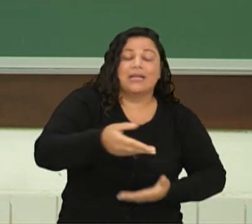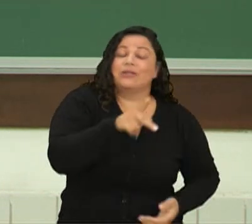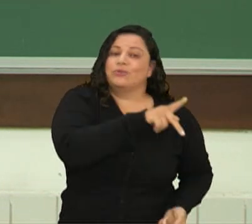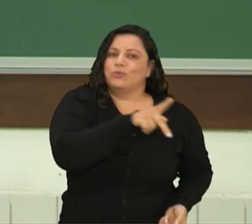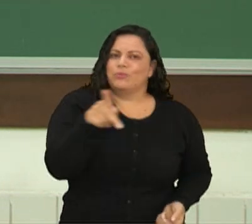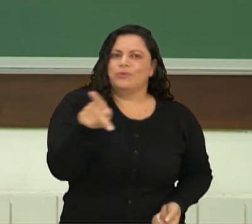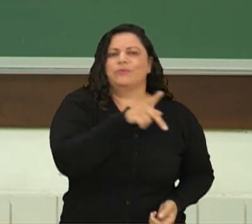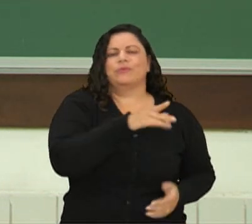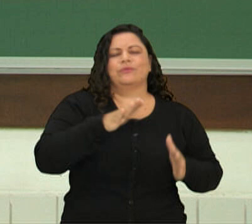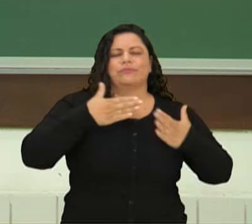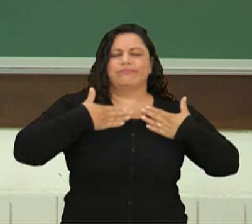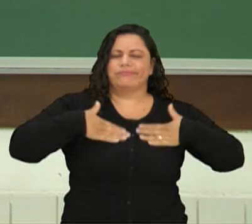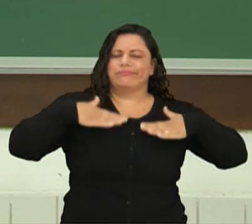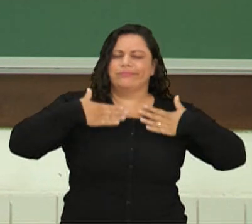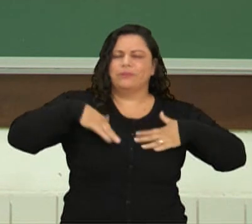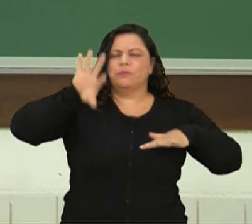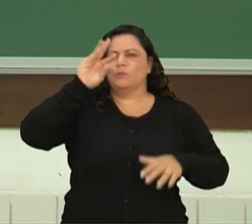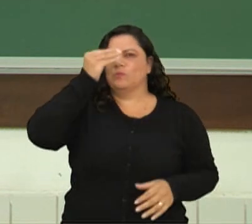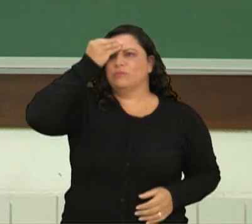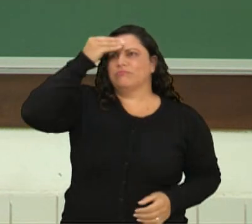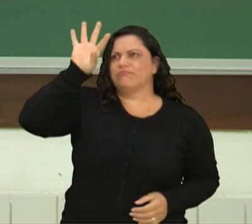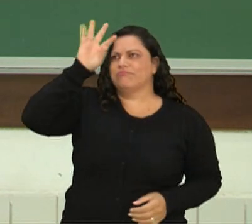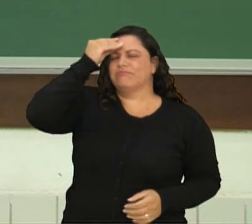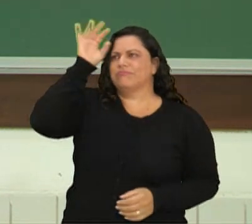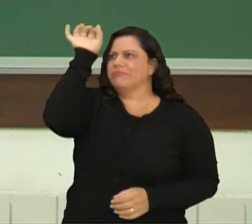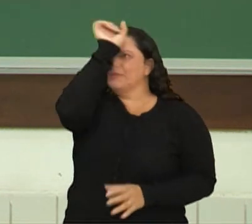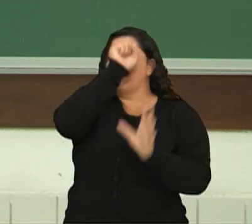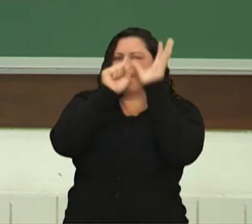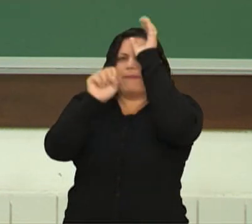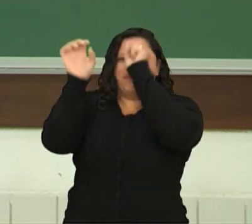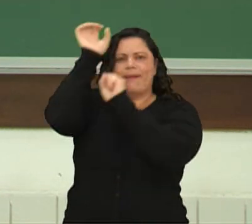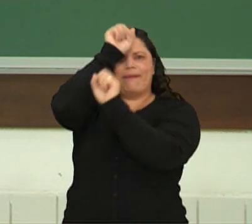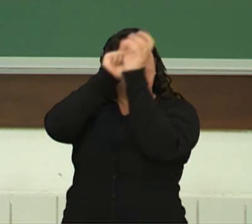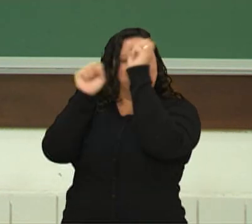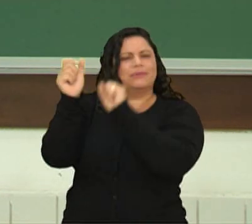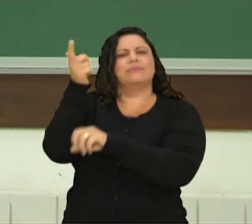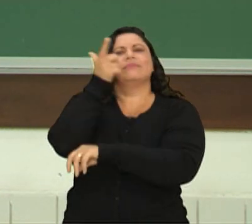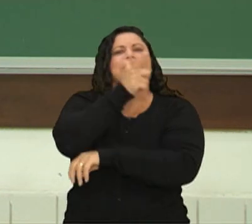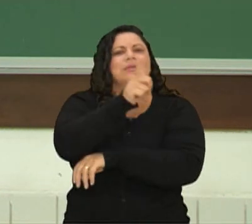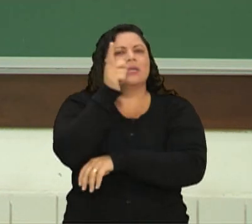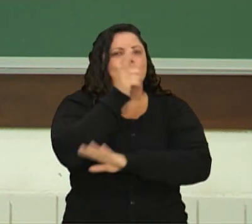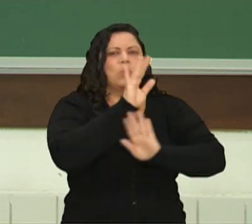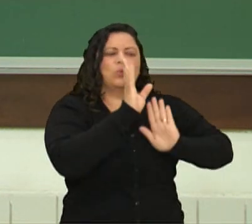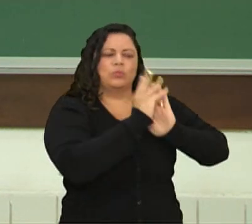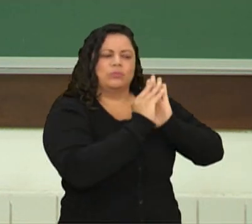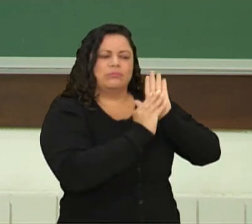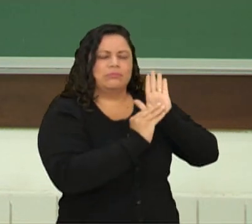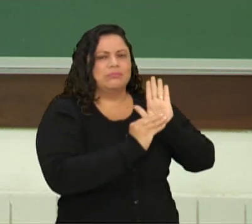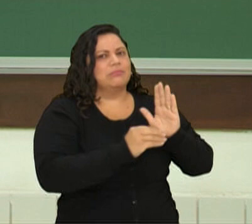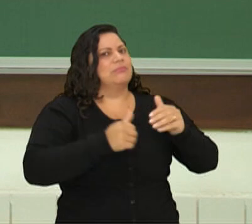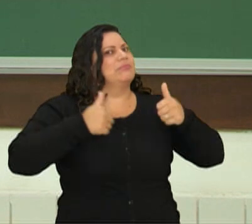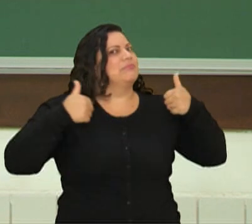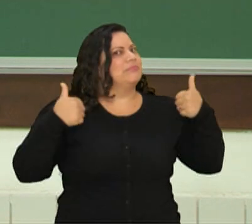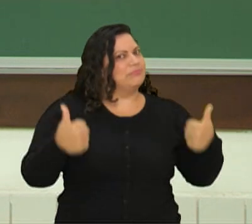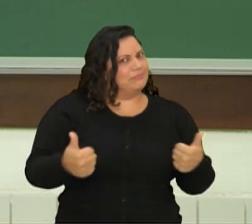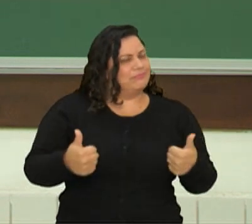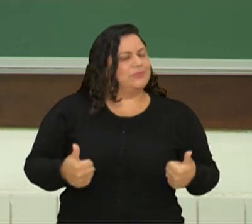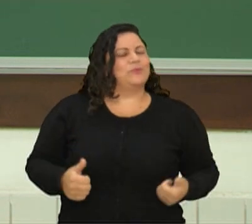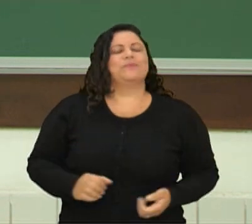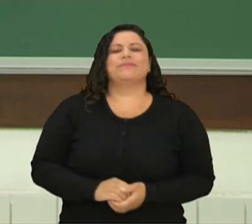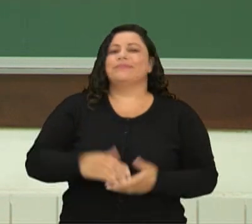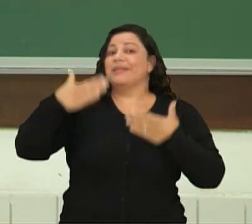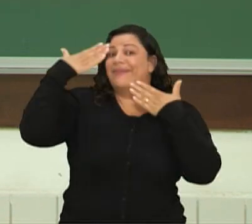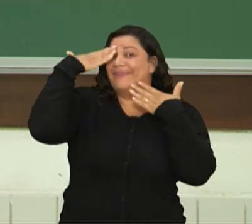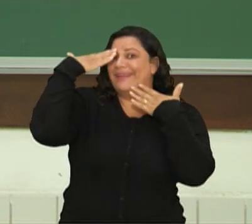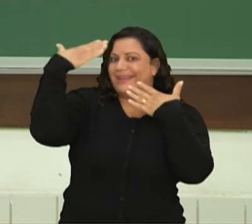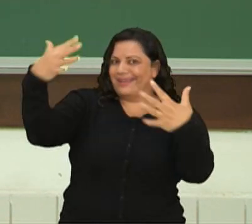poucos tudo vai entrando na sua cabeça, né, e a gente vai conseguir fechar esse conteúdo aí de uma forma bem bacana, tá bom?